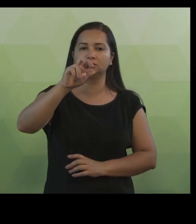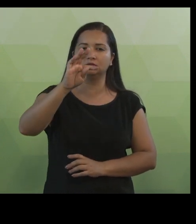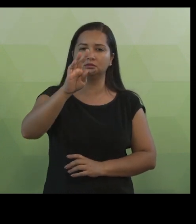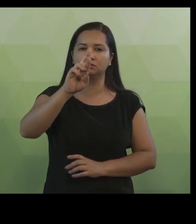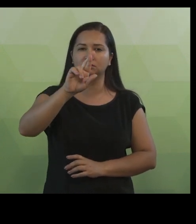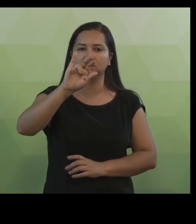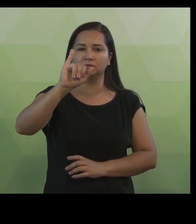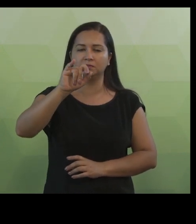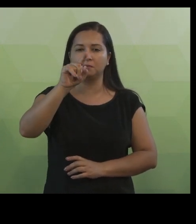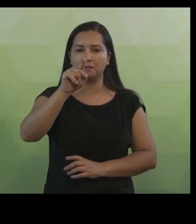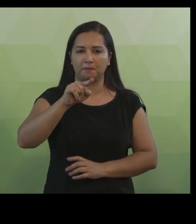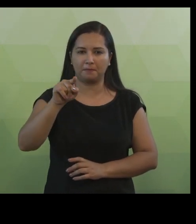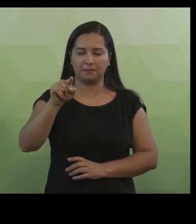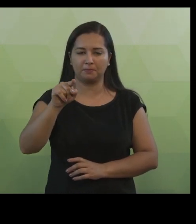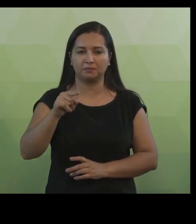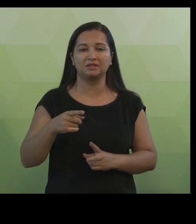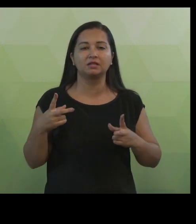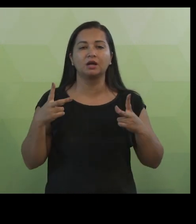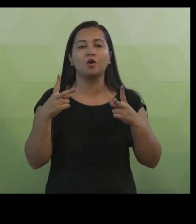posições.